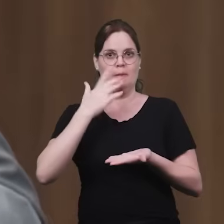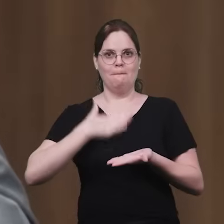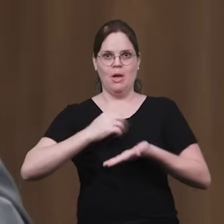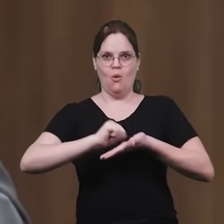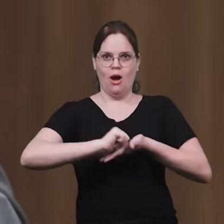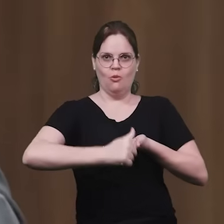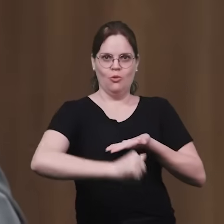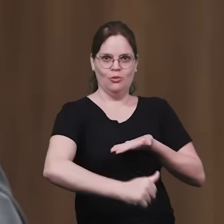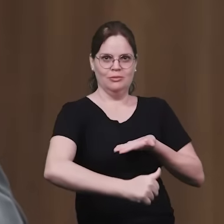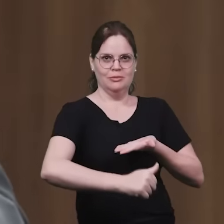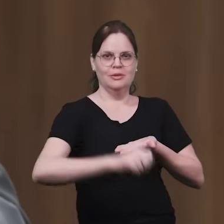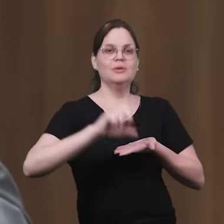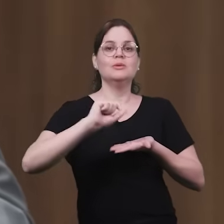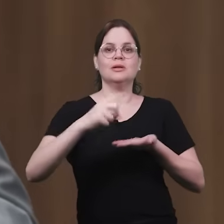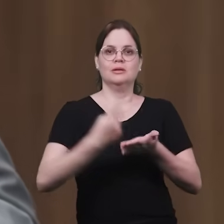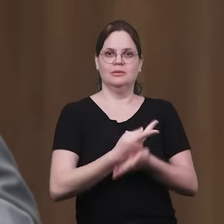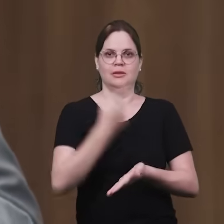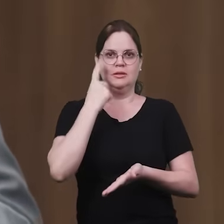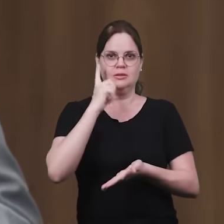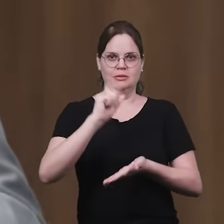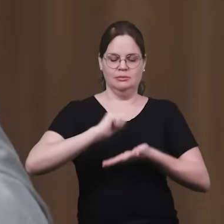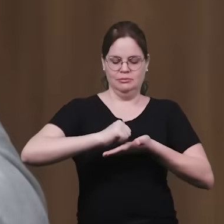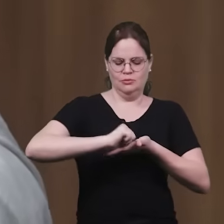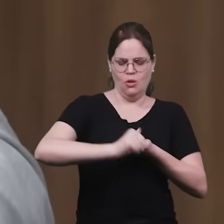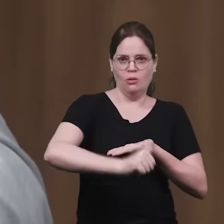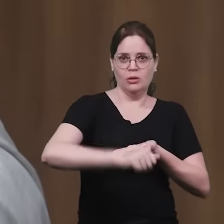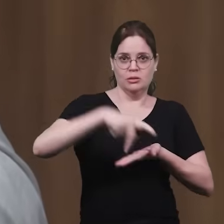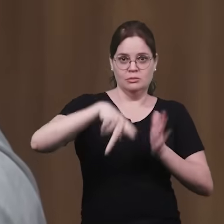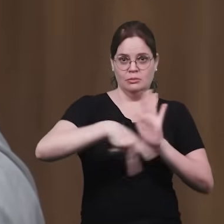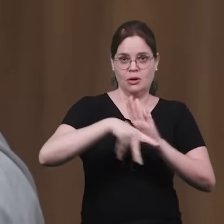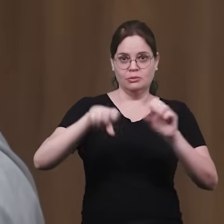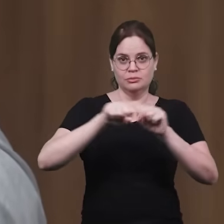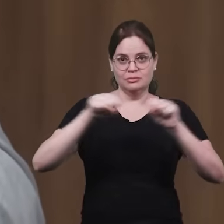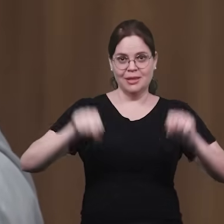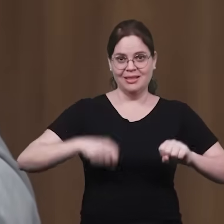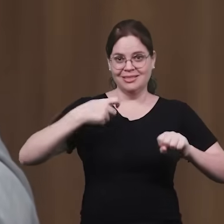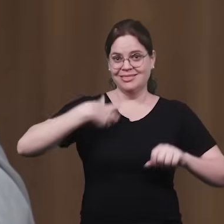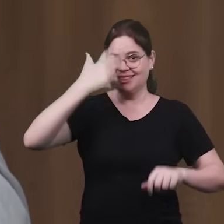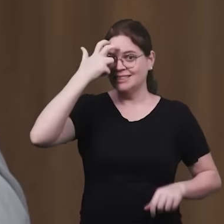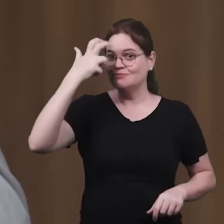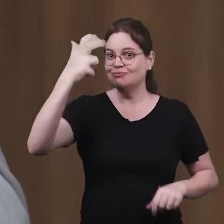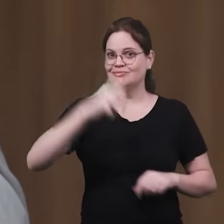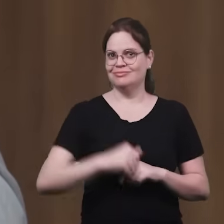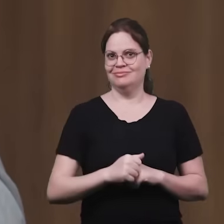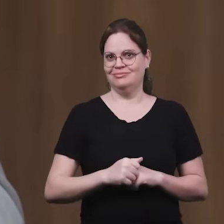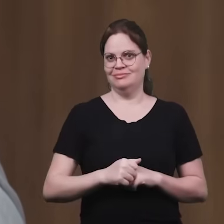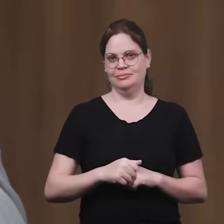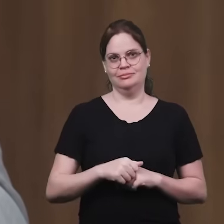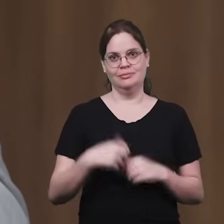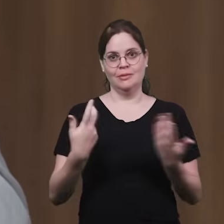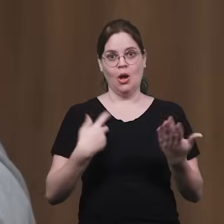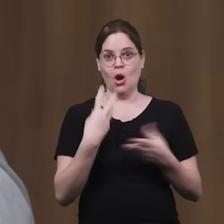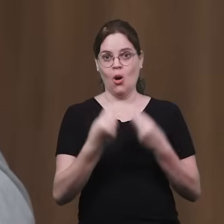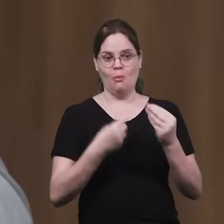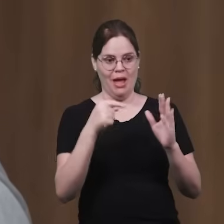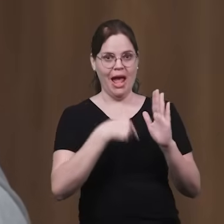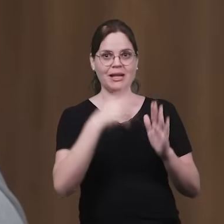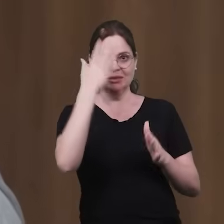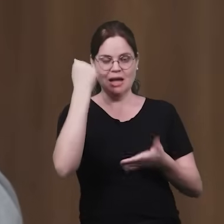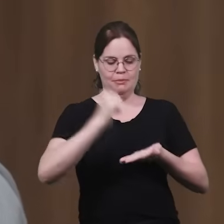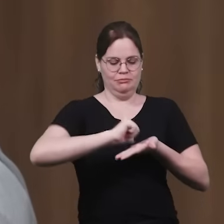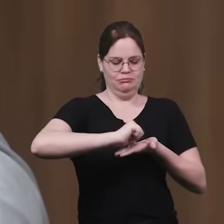meu algoritmo. Por quê? O algoritmo da plataforma, ele está tão inteligente, ou seja,